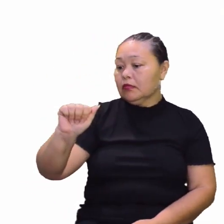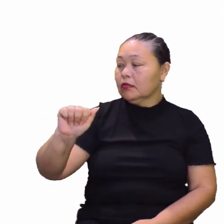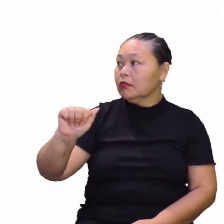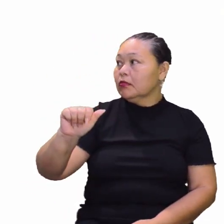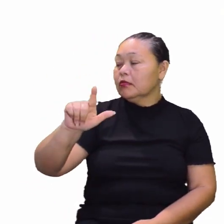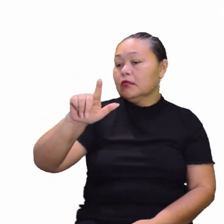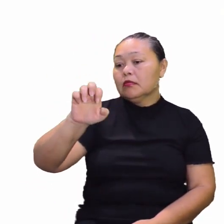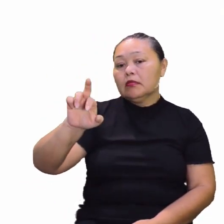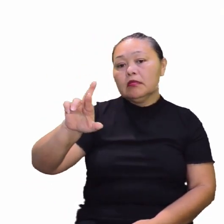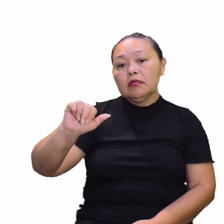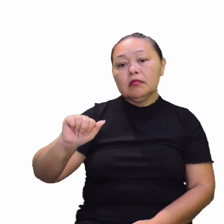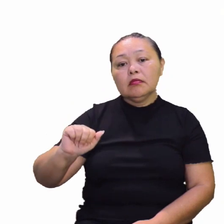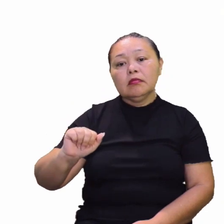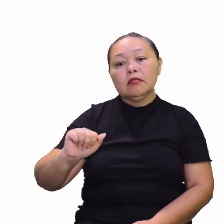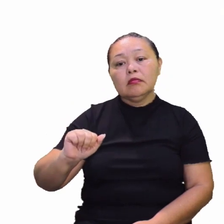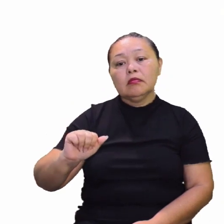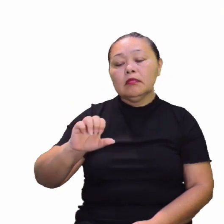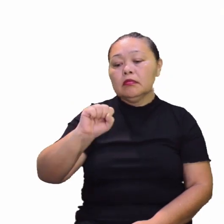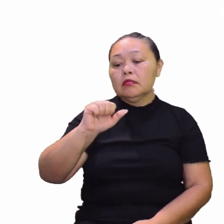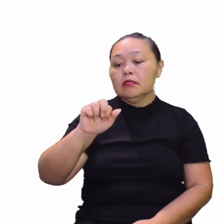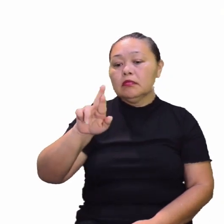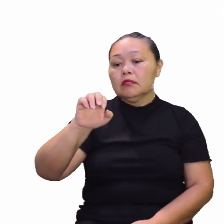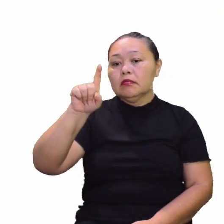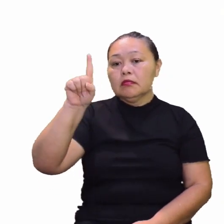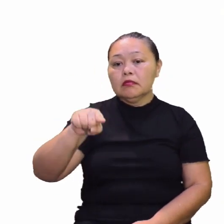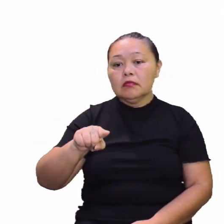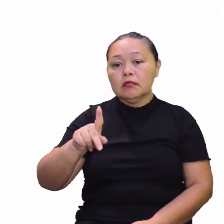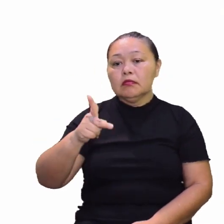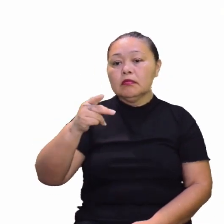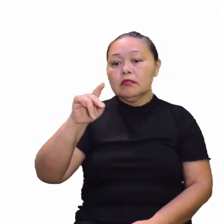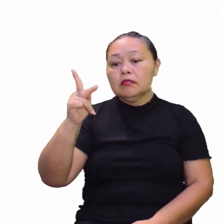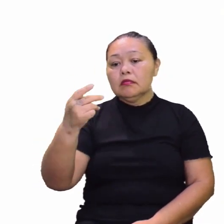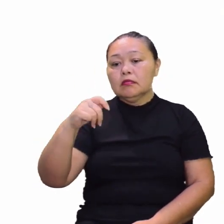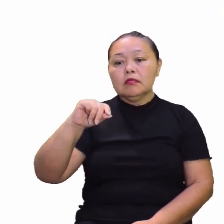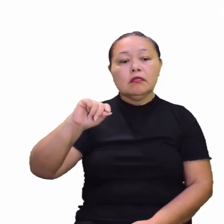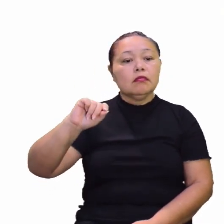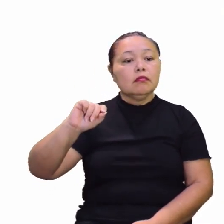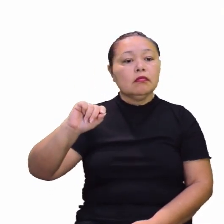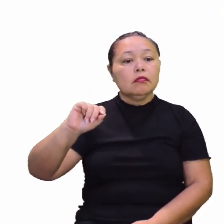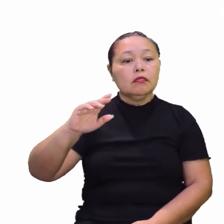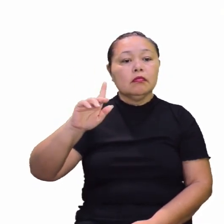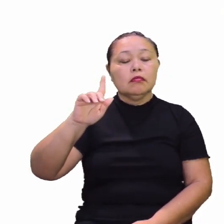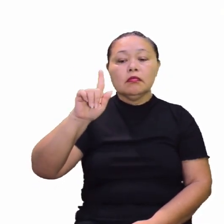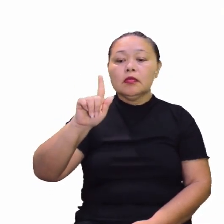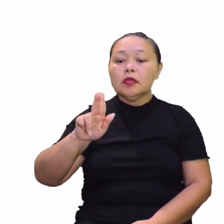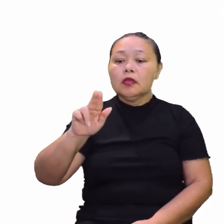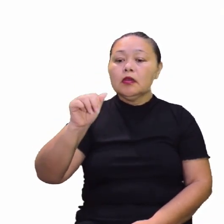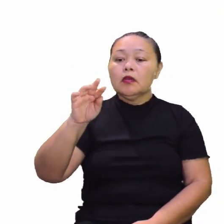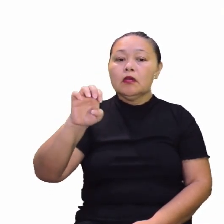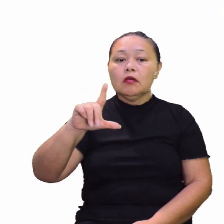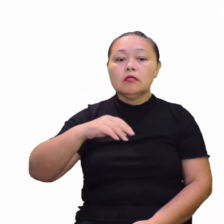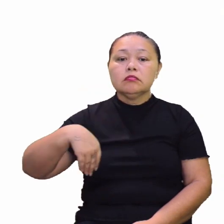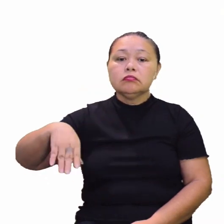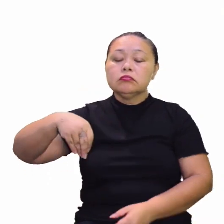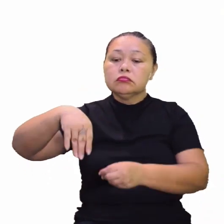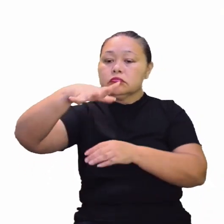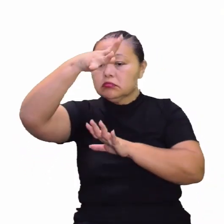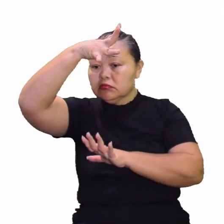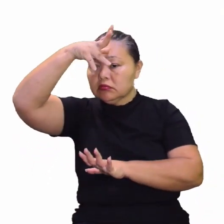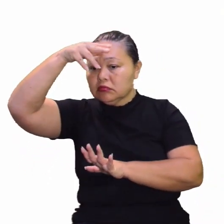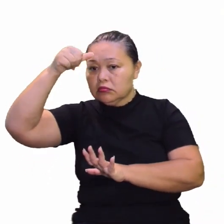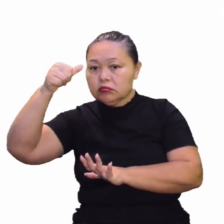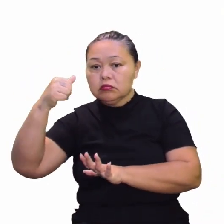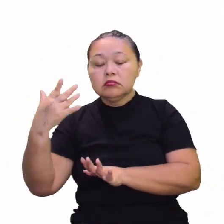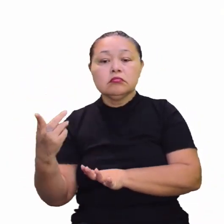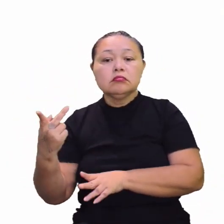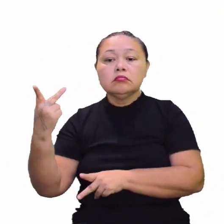aqui. O rio Sararé, Piolinho, Guariterê, em território